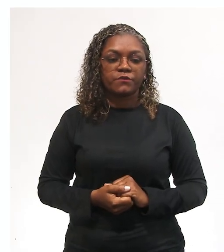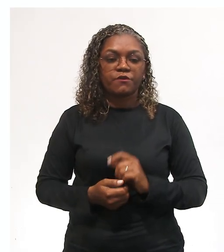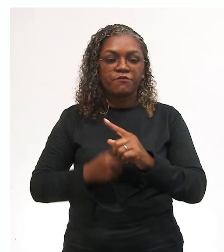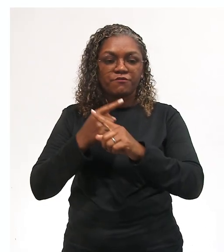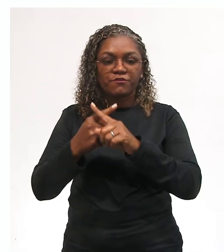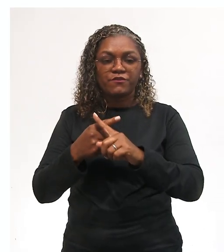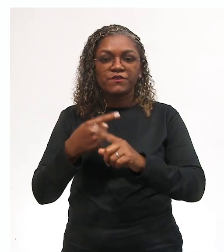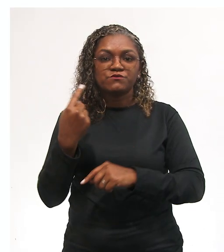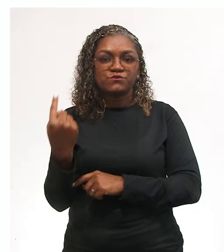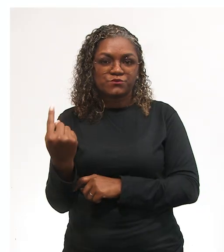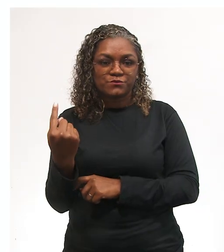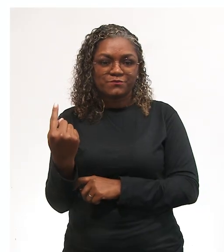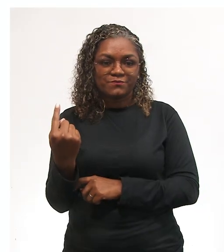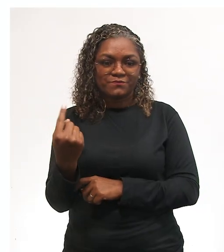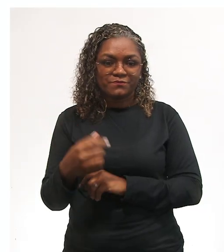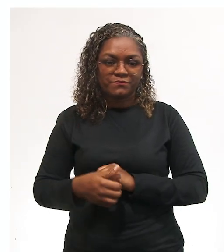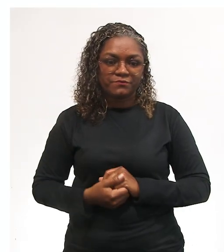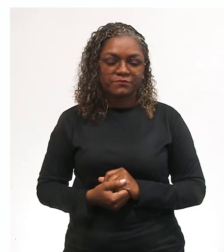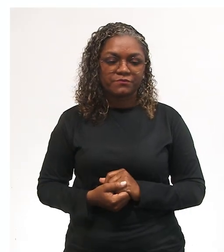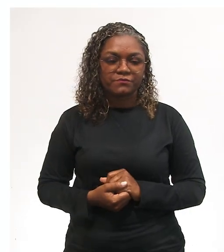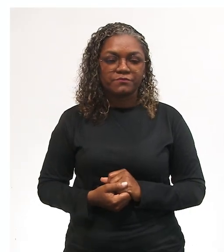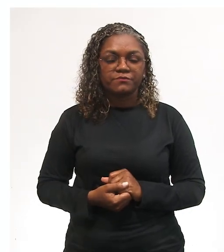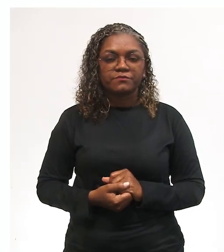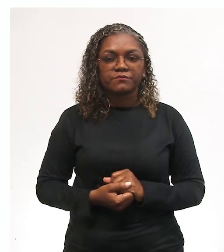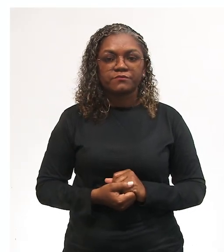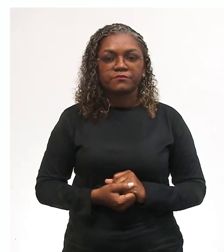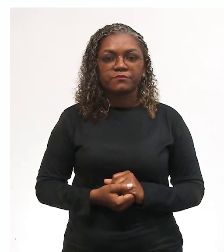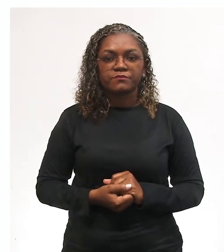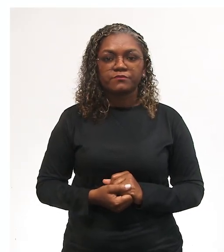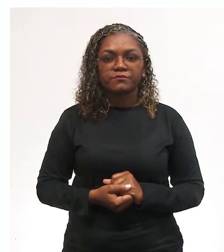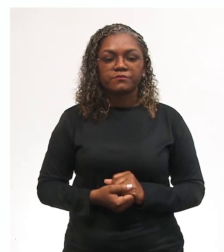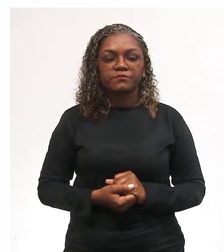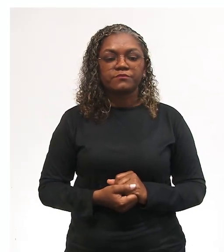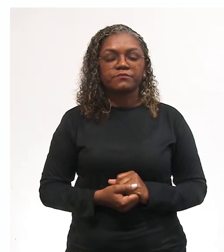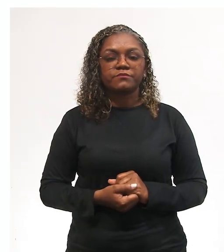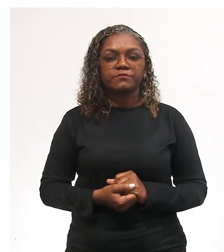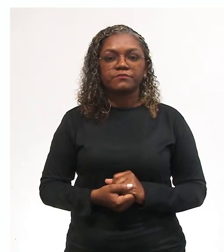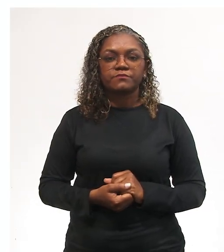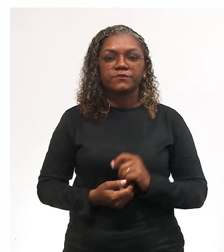1, tá? Multiplicando 2 vezes 2, nós temos 4.